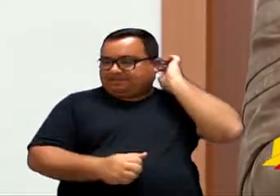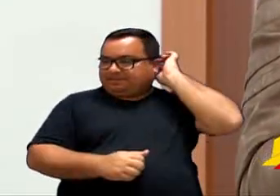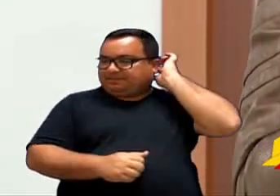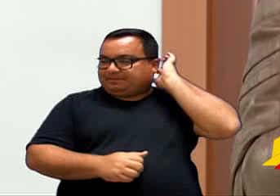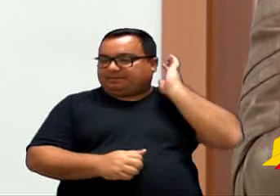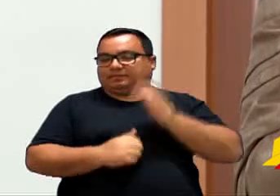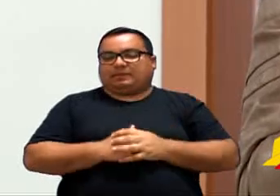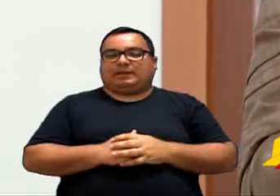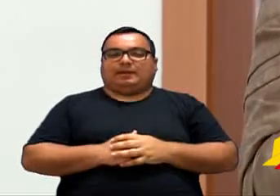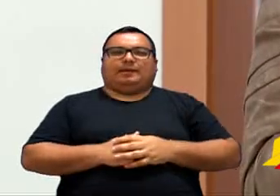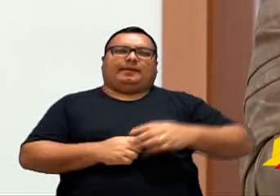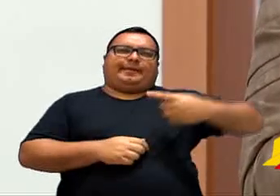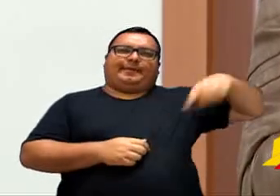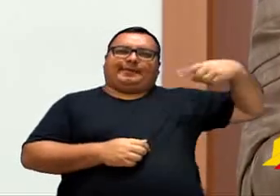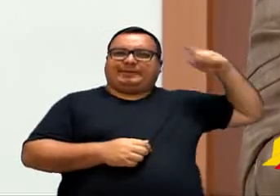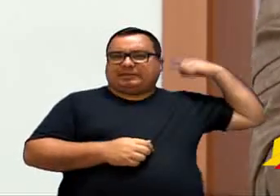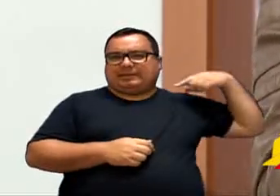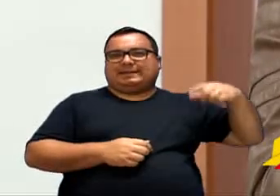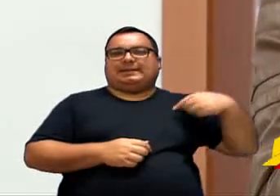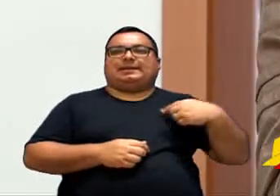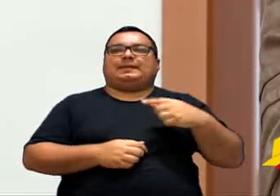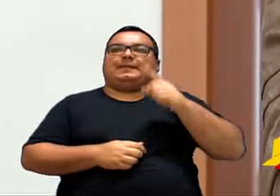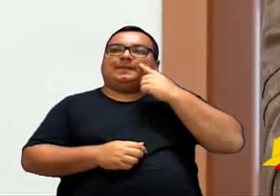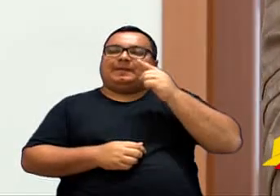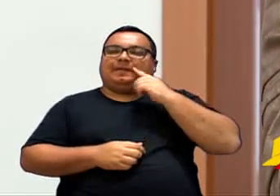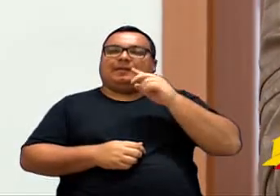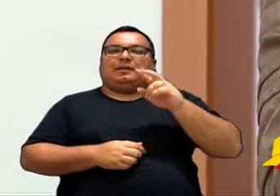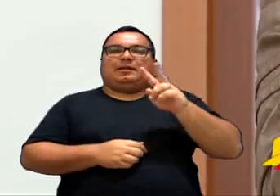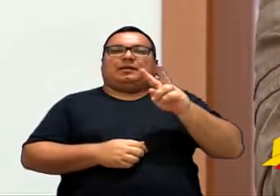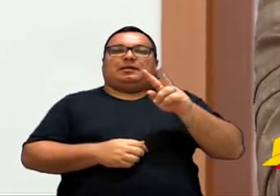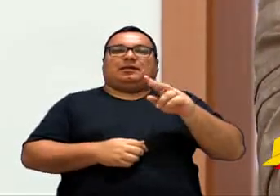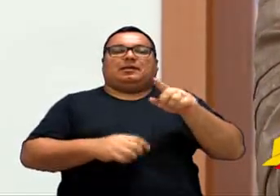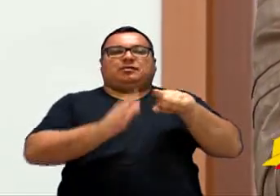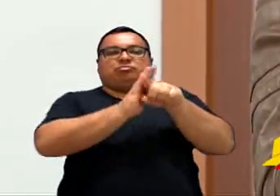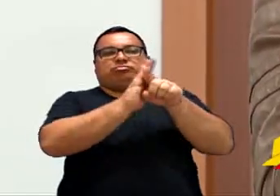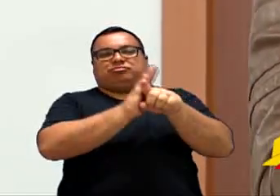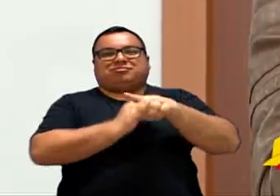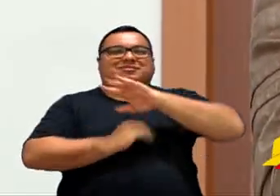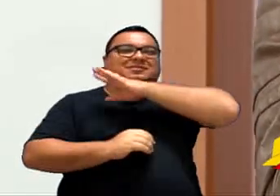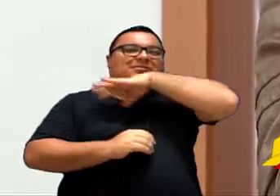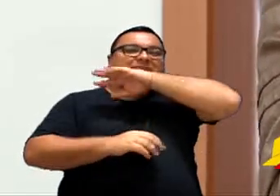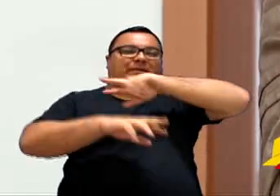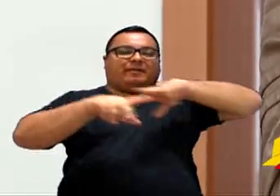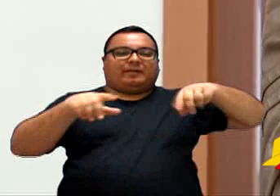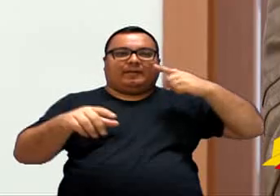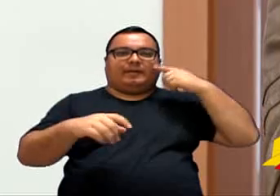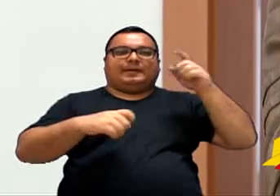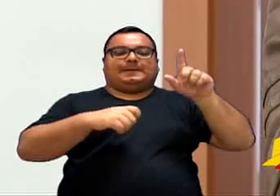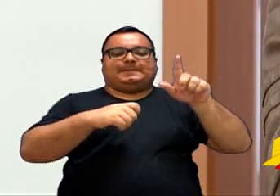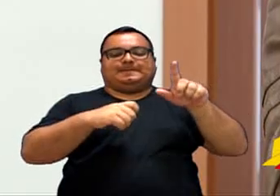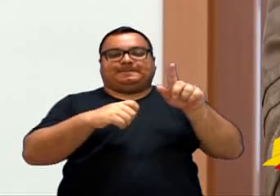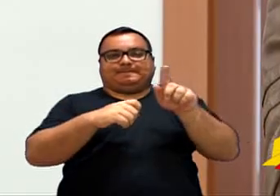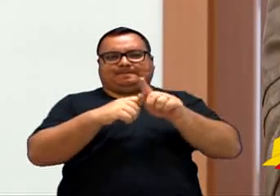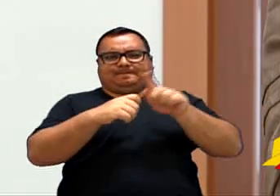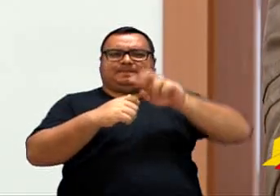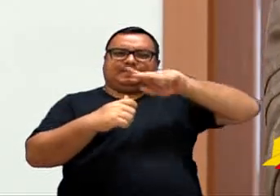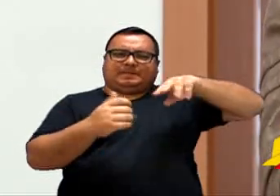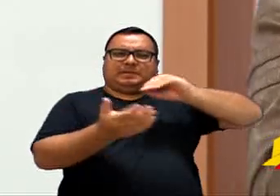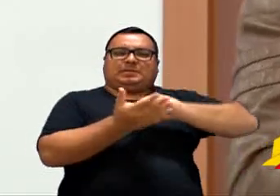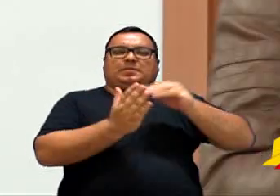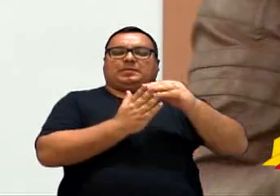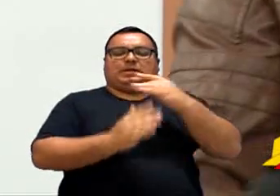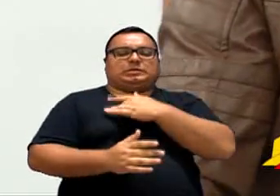aqui. Já falamos aqui, por exemplo, até sobre veterinários que precisamos na rede, enfim. É importante falar sobre a saúde no geral. Conta com a